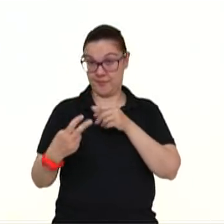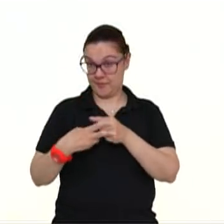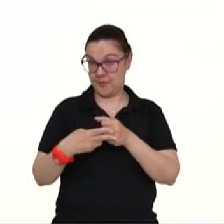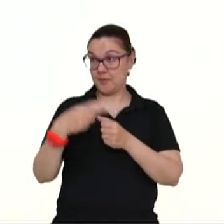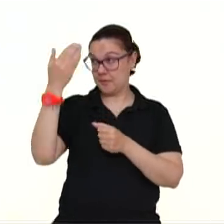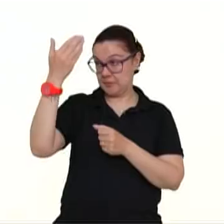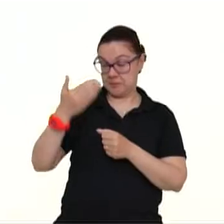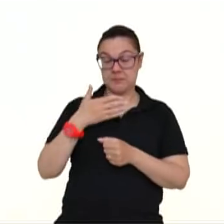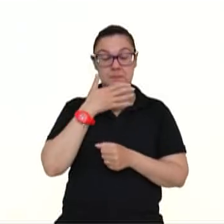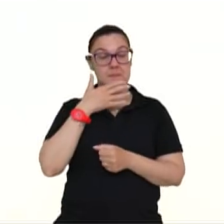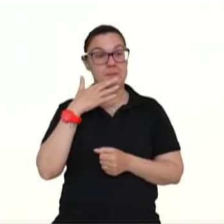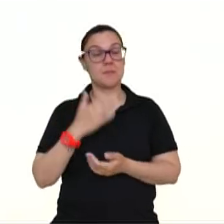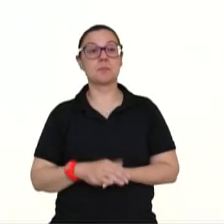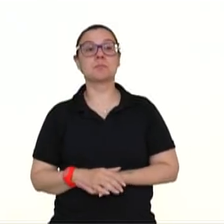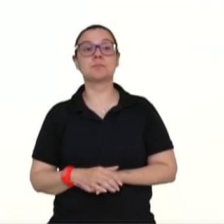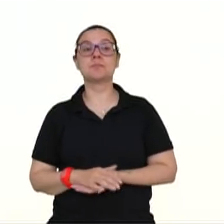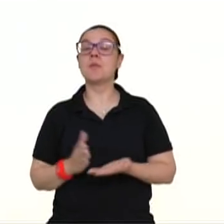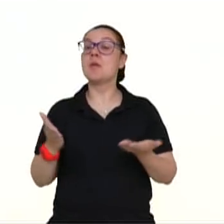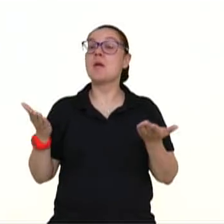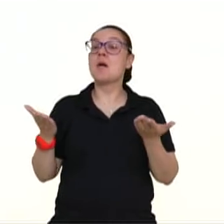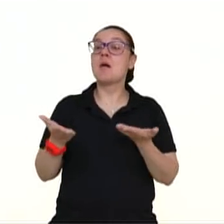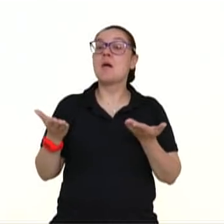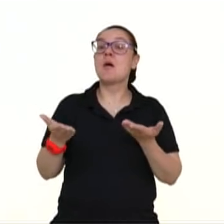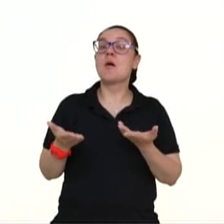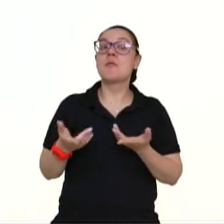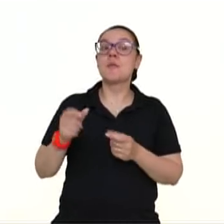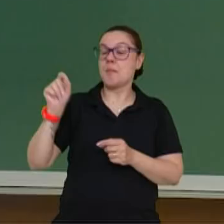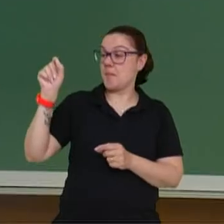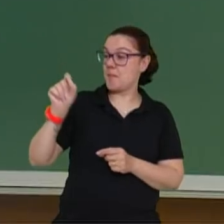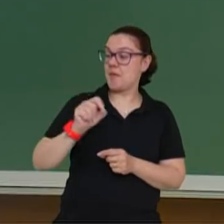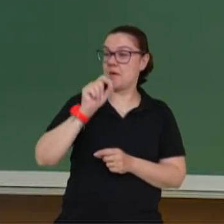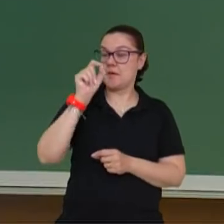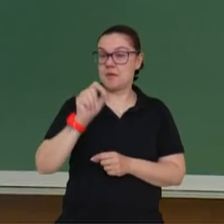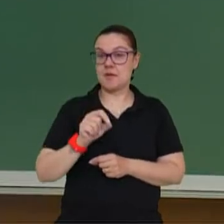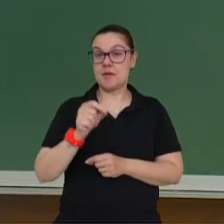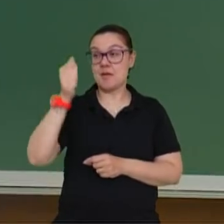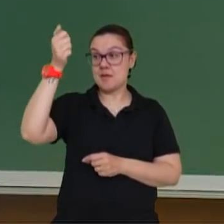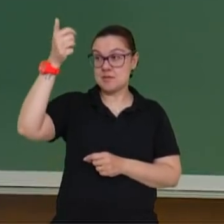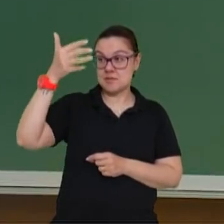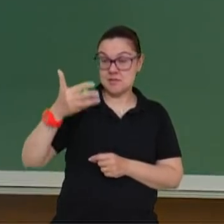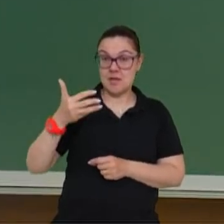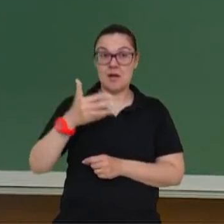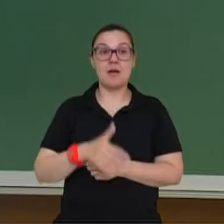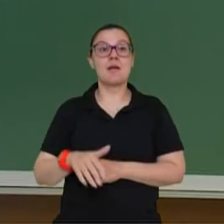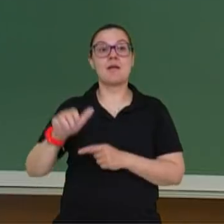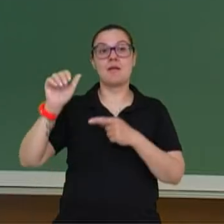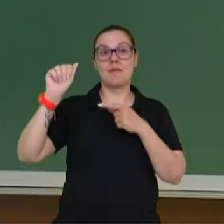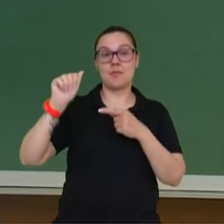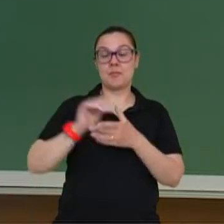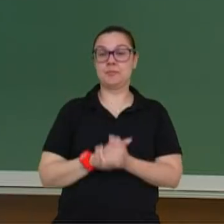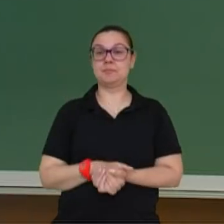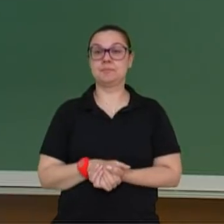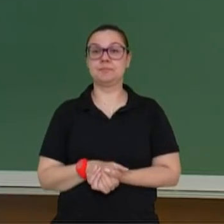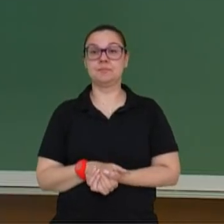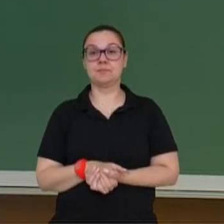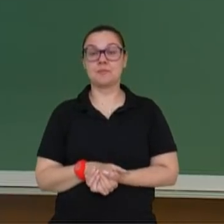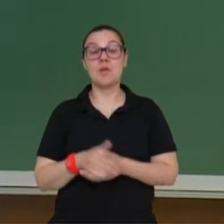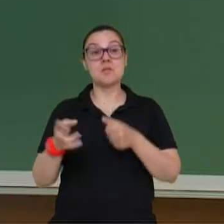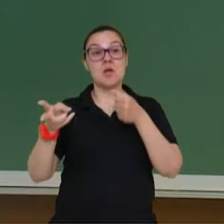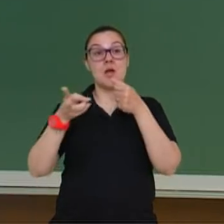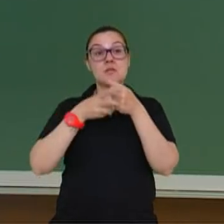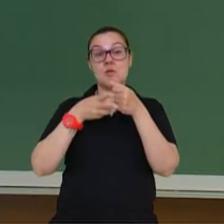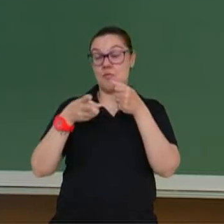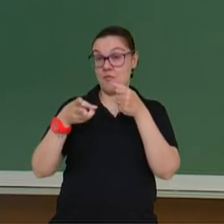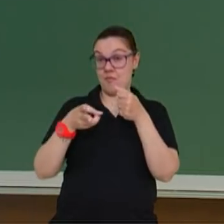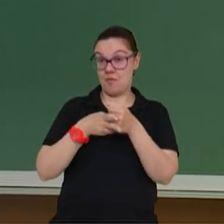aqui. E vocês vão me dizer e marcar se esse verbo na letra A é verbos